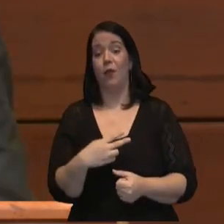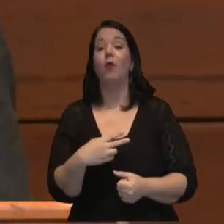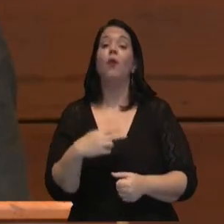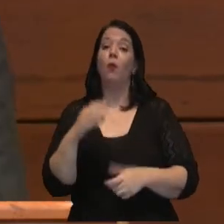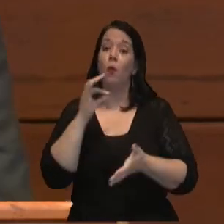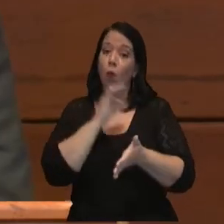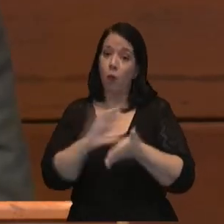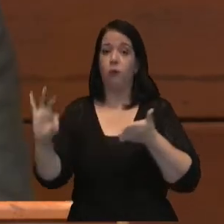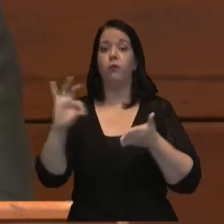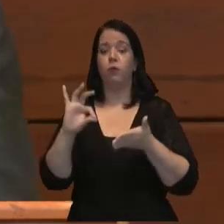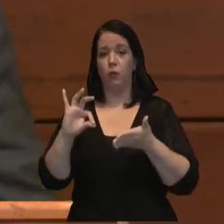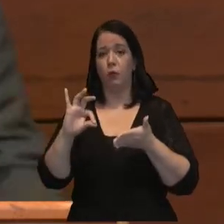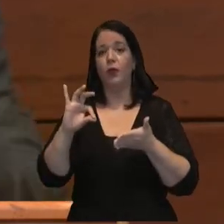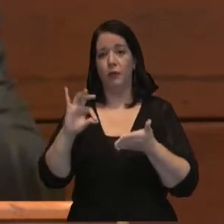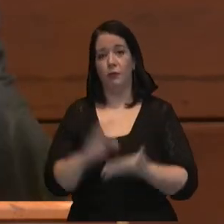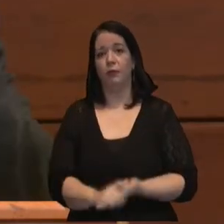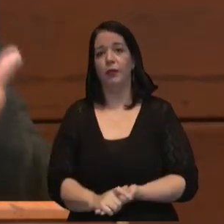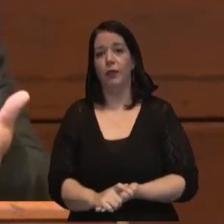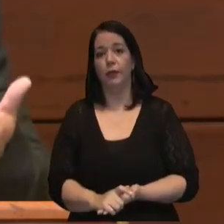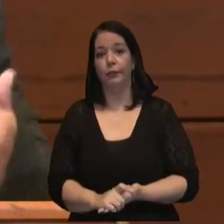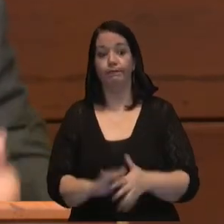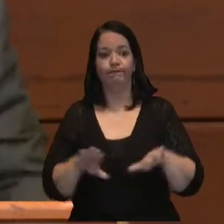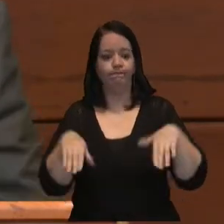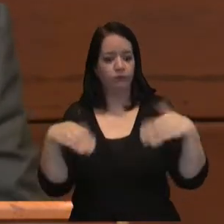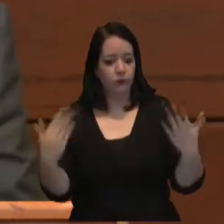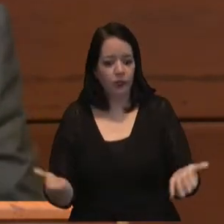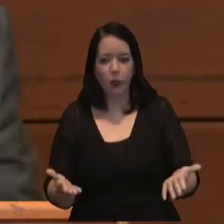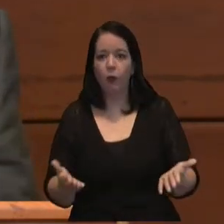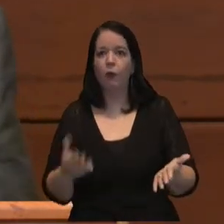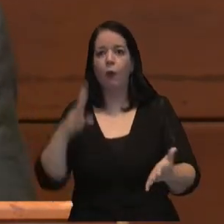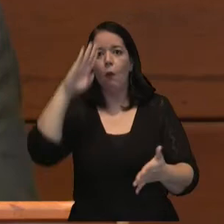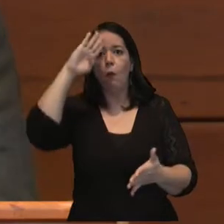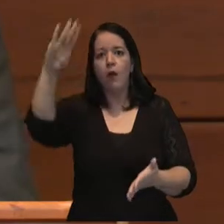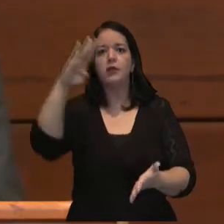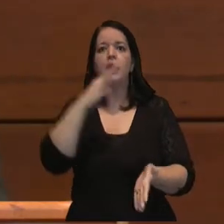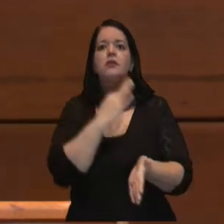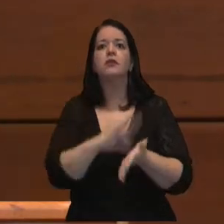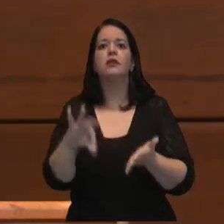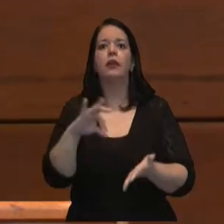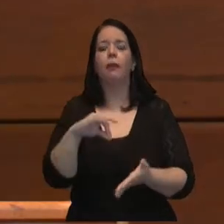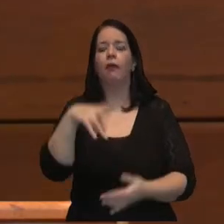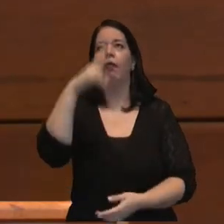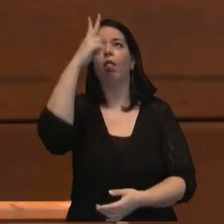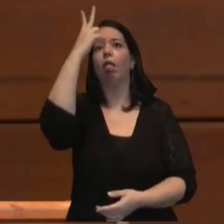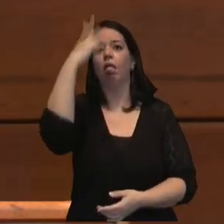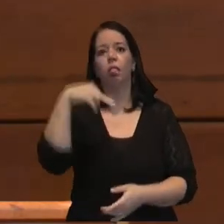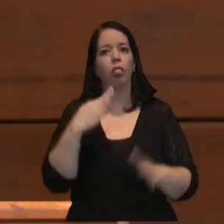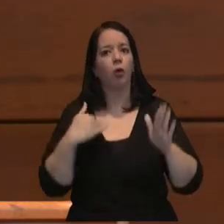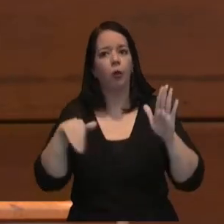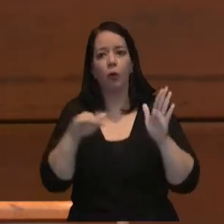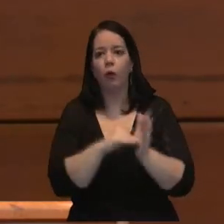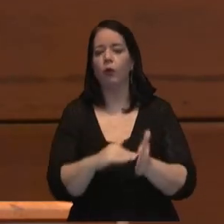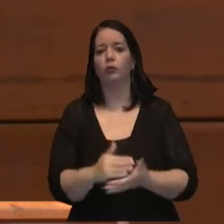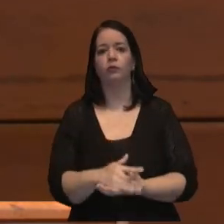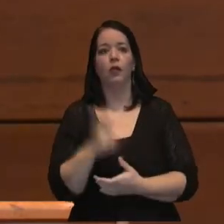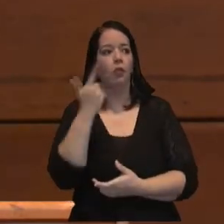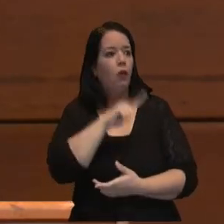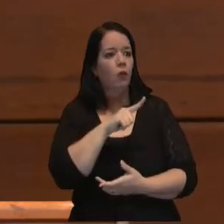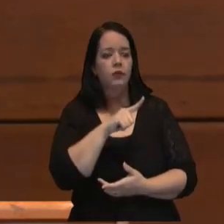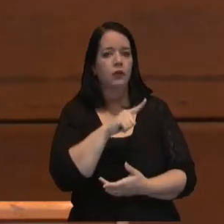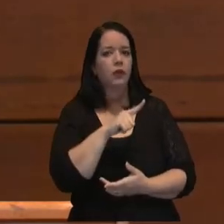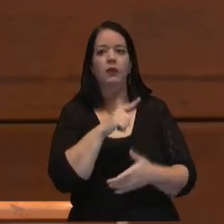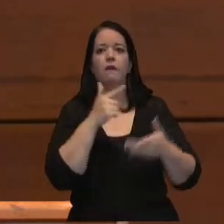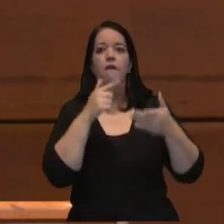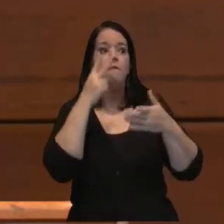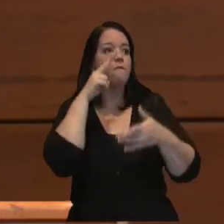o exército ficou ferido de cegueira, conforme a palavra do Senhor. Mas é importante